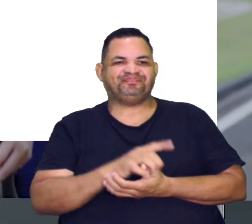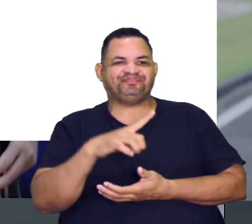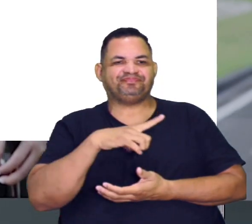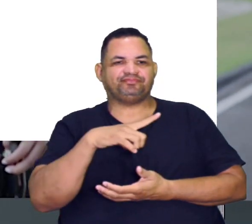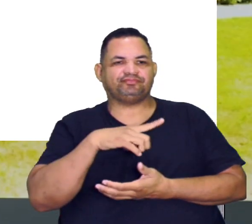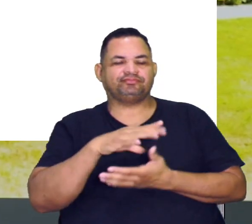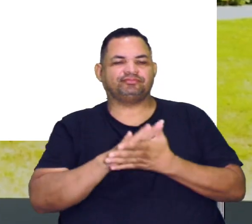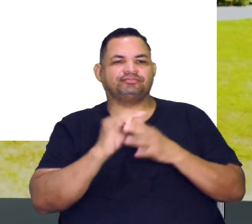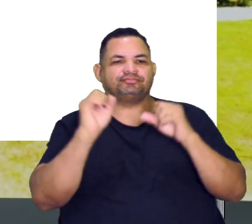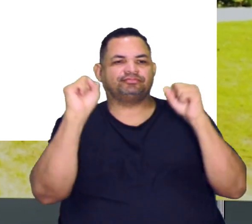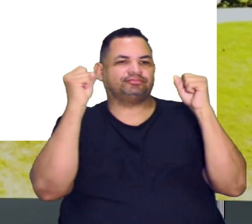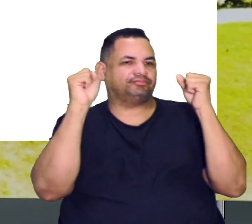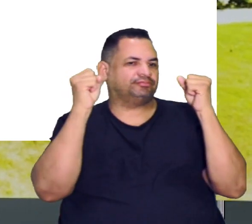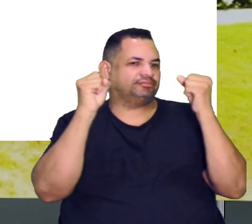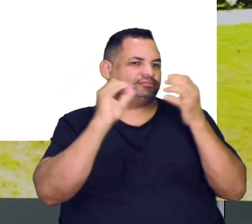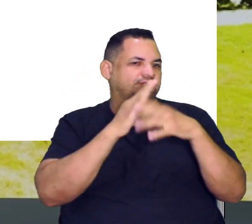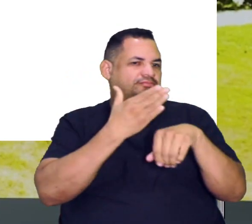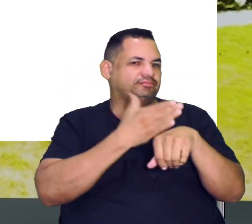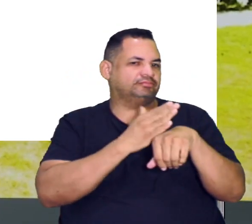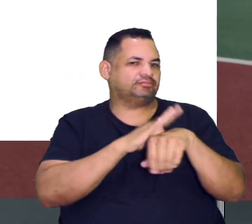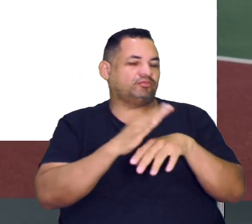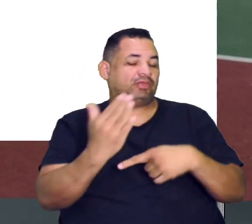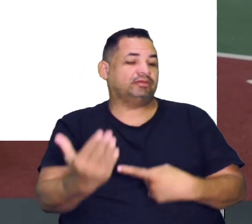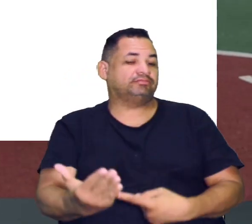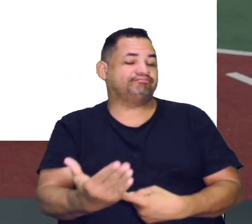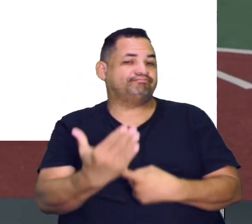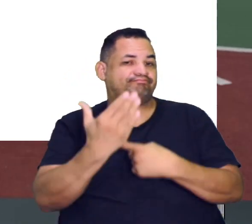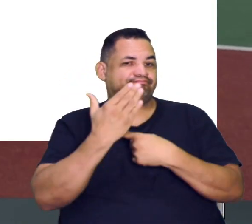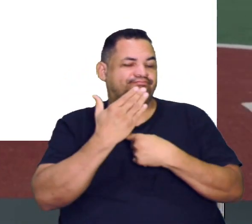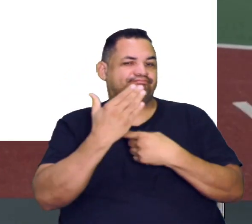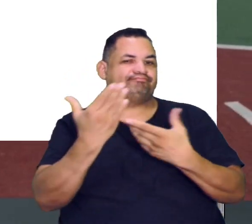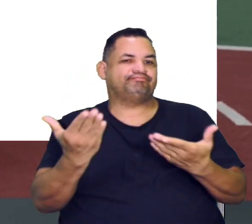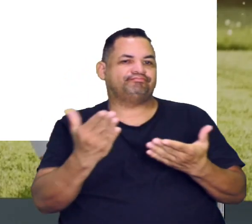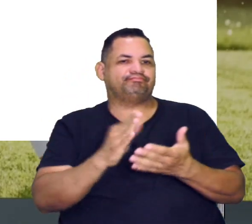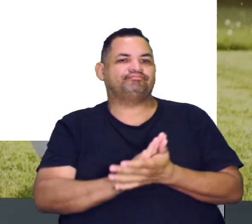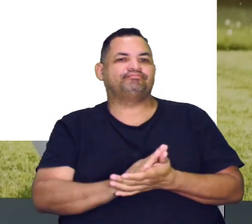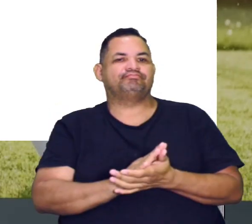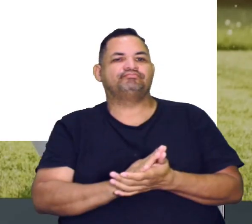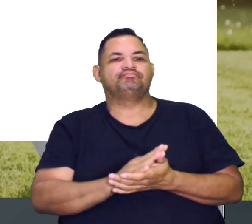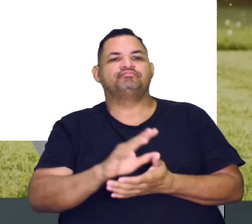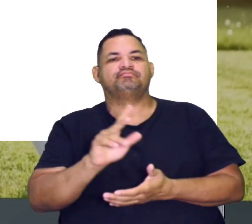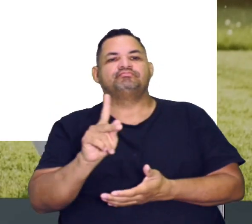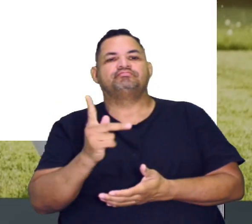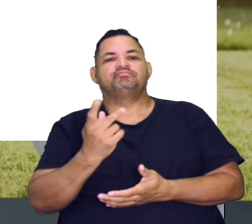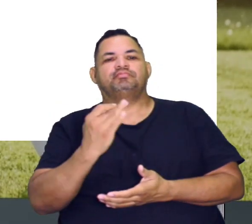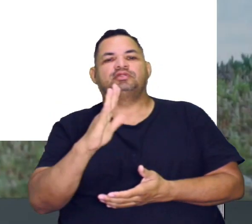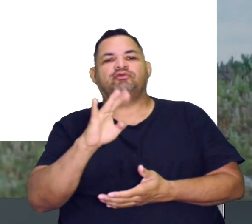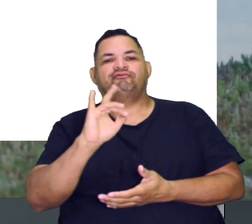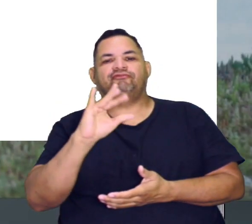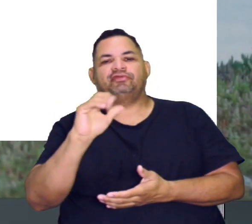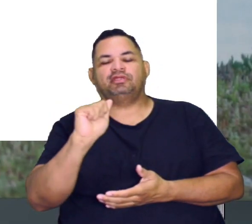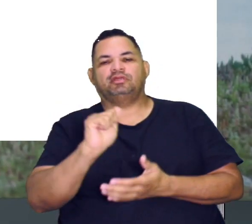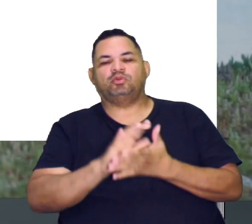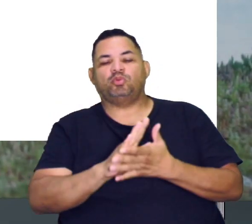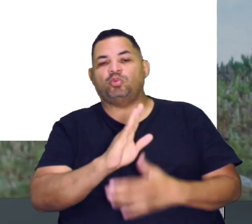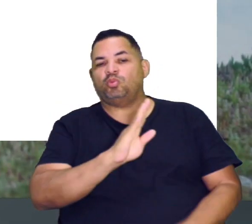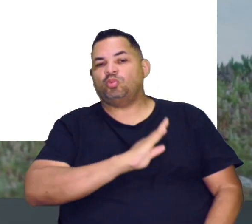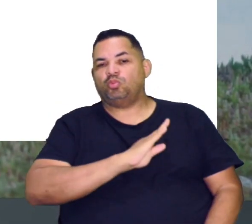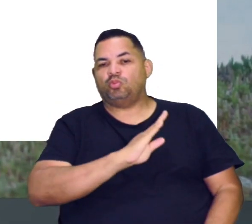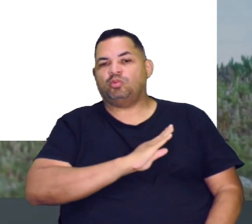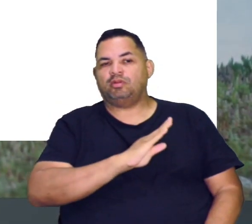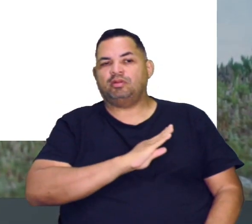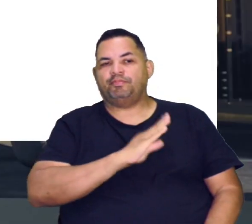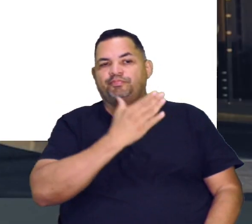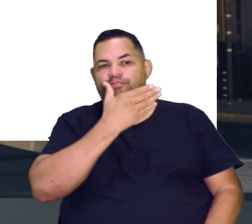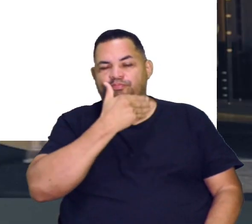da atividade física, que vai trazer alguns benefícios, como hipertrofia do coração, né, em relação à hipertrofia,